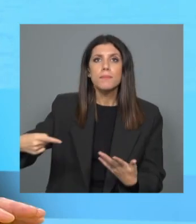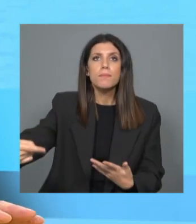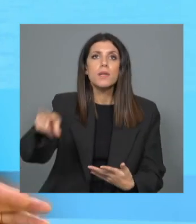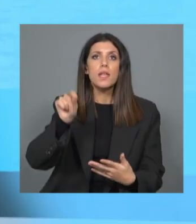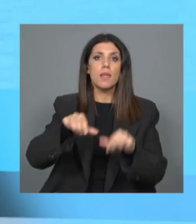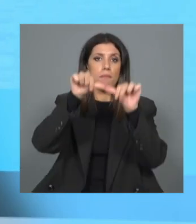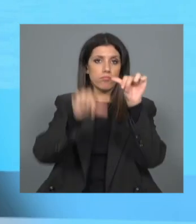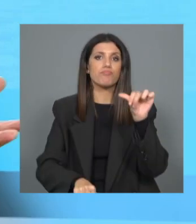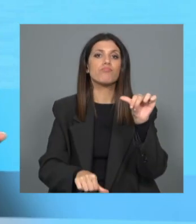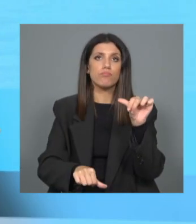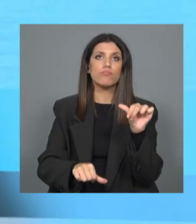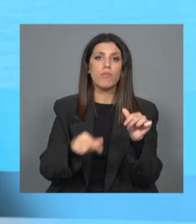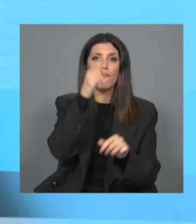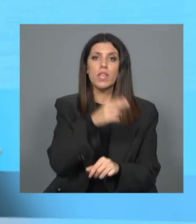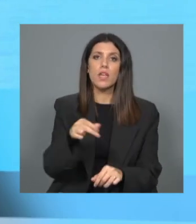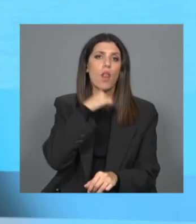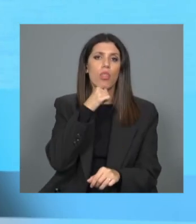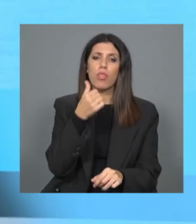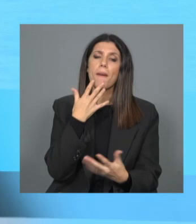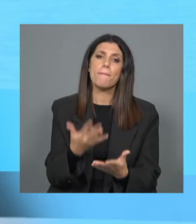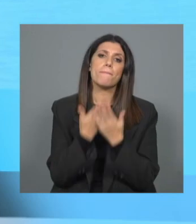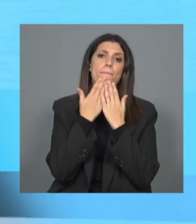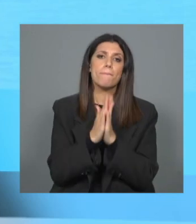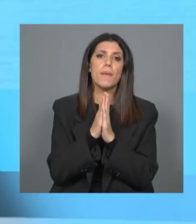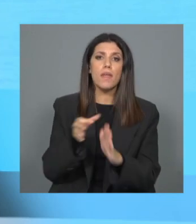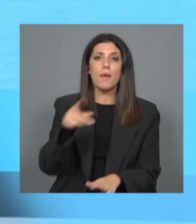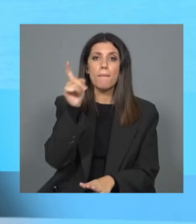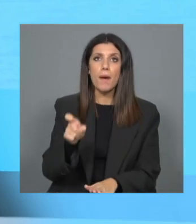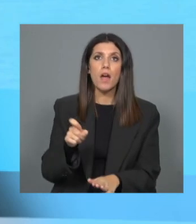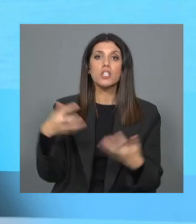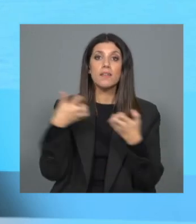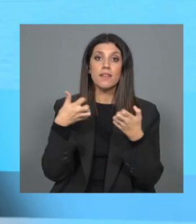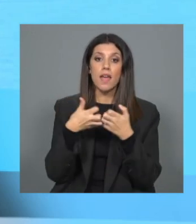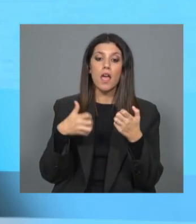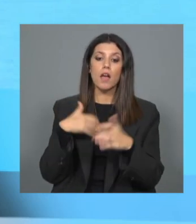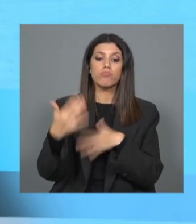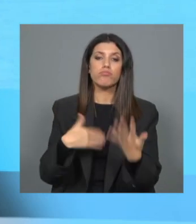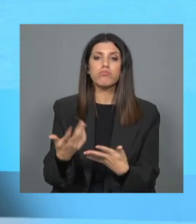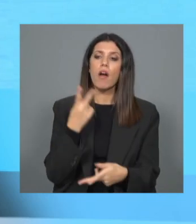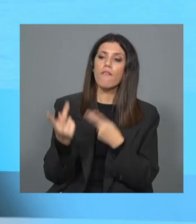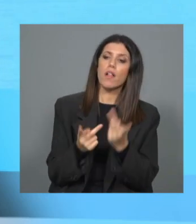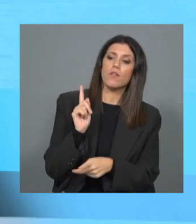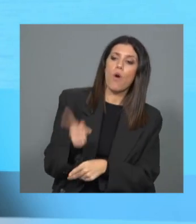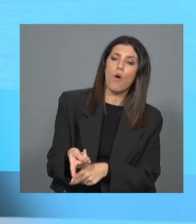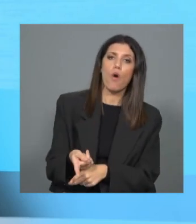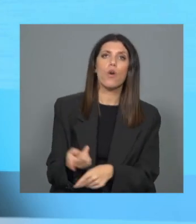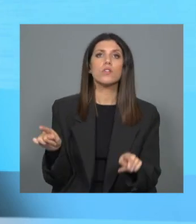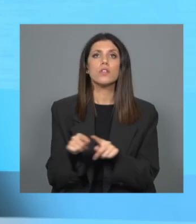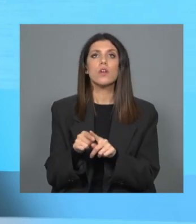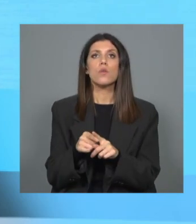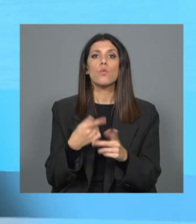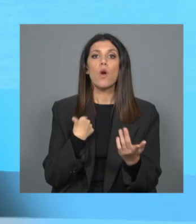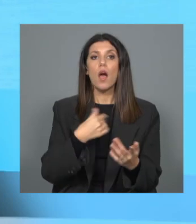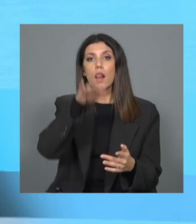disseste. Olhando o decorrer da guerra, que avaliação é possível fazer? Fracassaram esses apelos do Papa? Fracassou